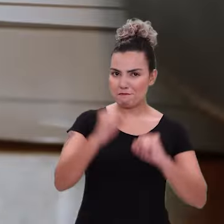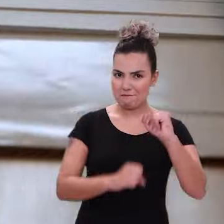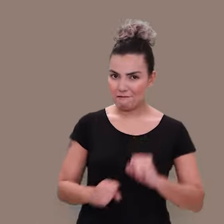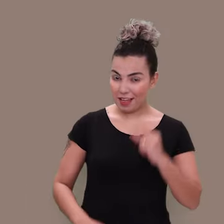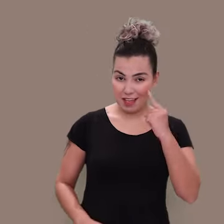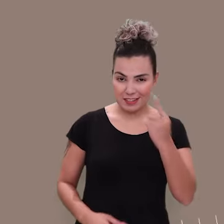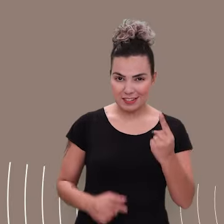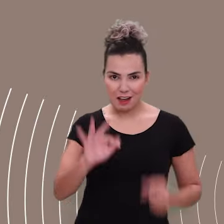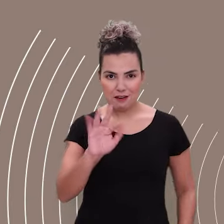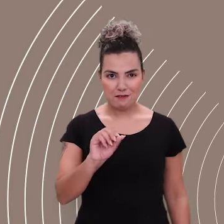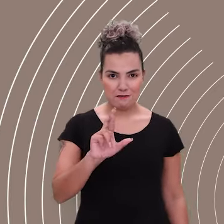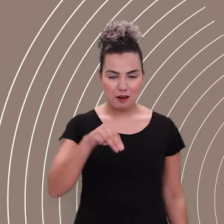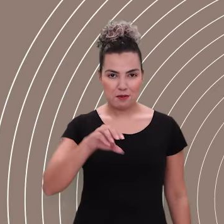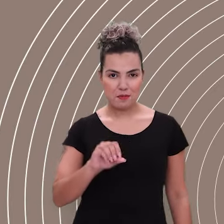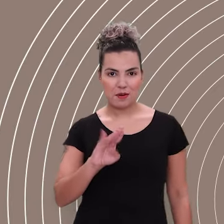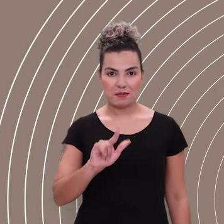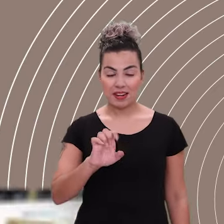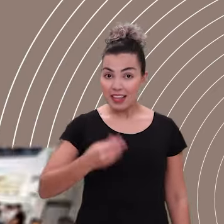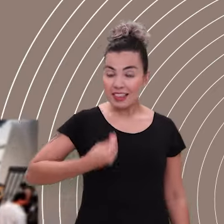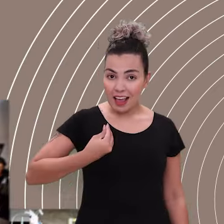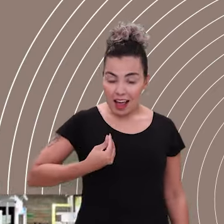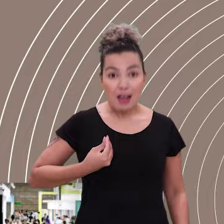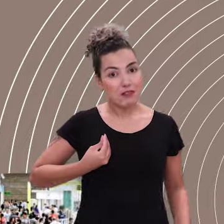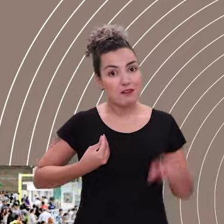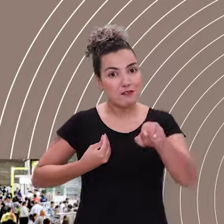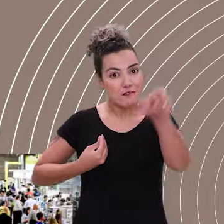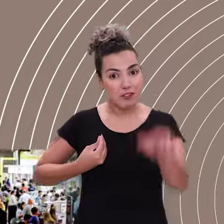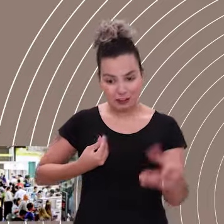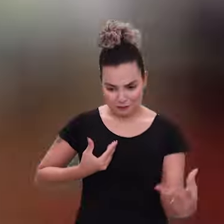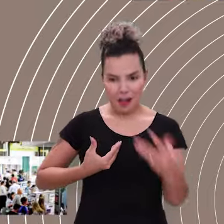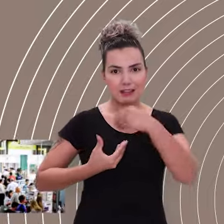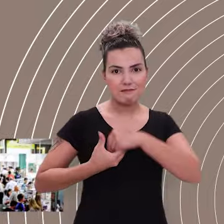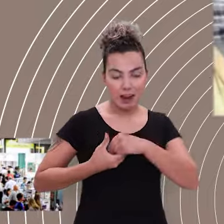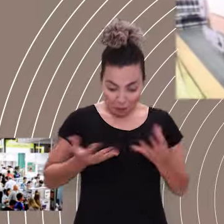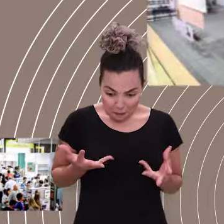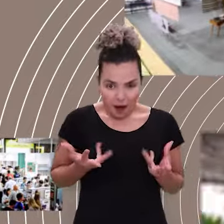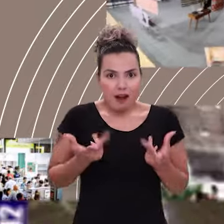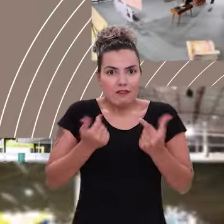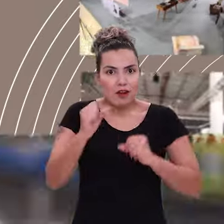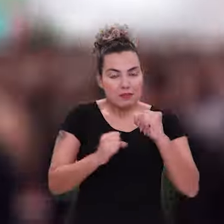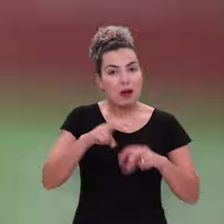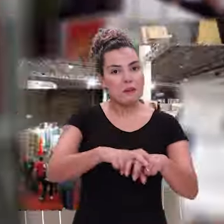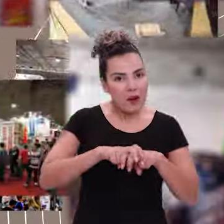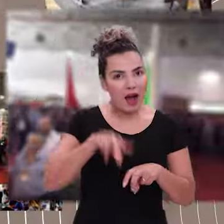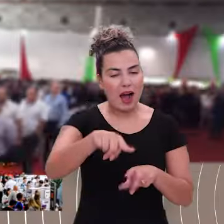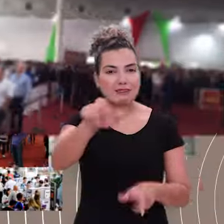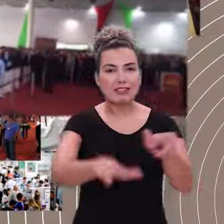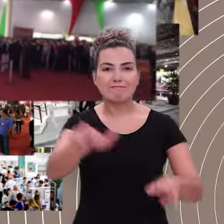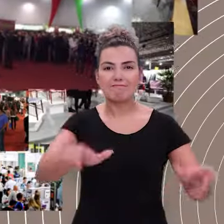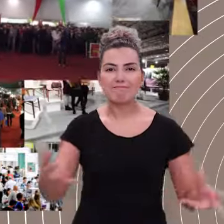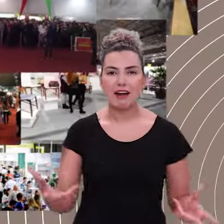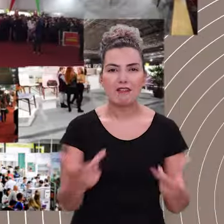Se hoje a Formobile existe, é porque você faz parte da nossa história. A história de um grande evento é a história de grandes